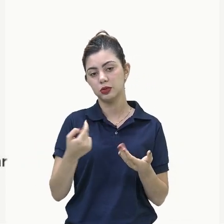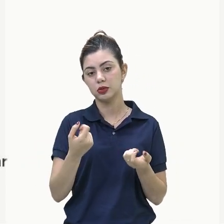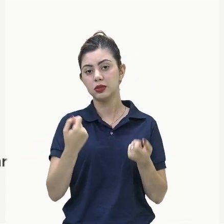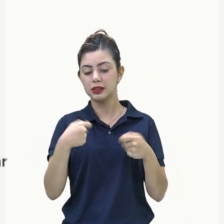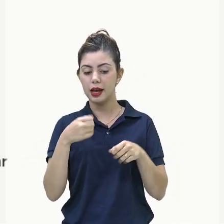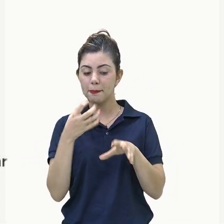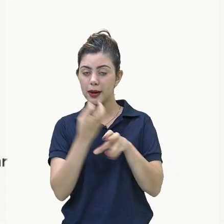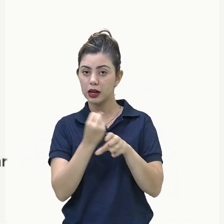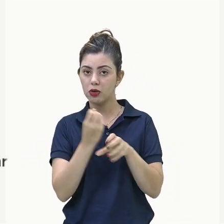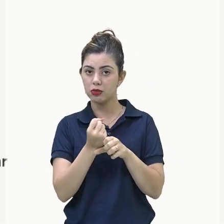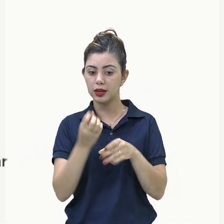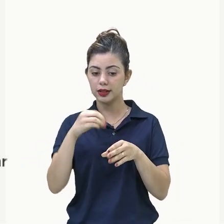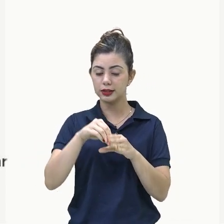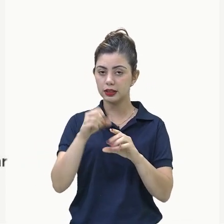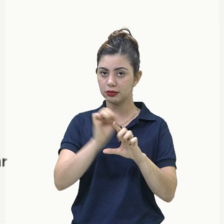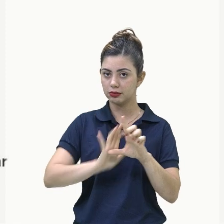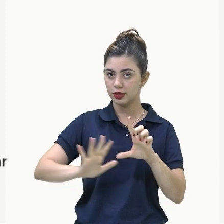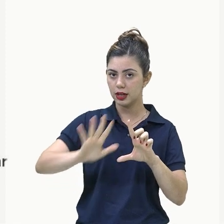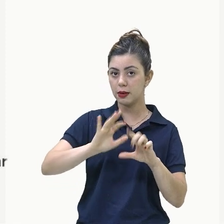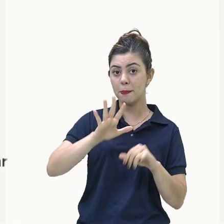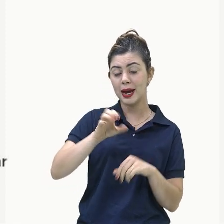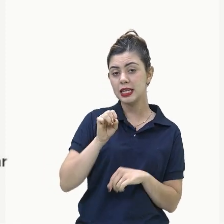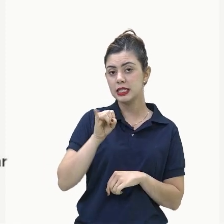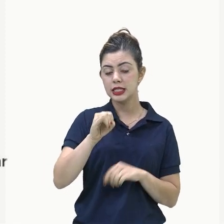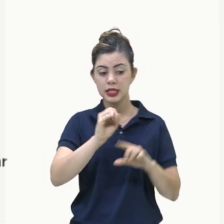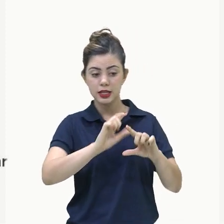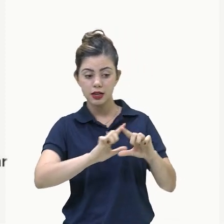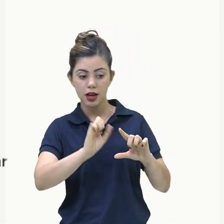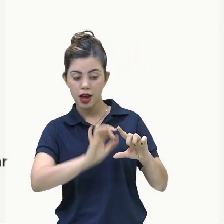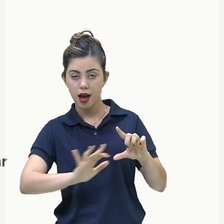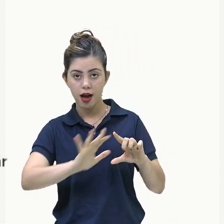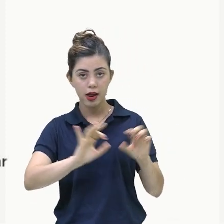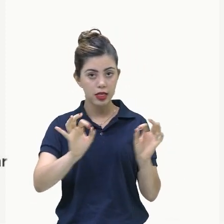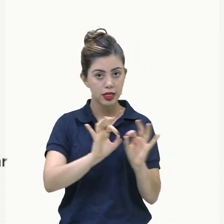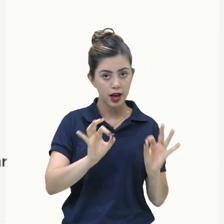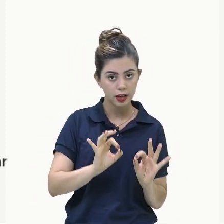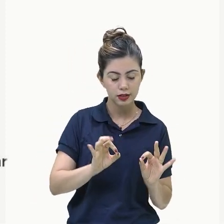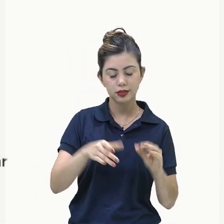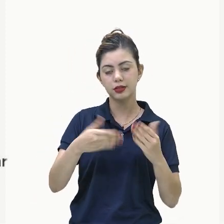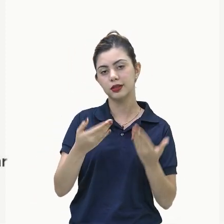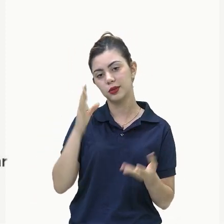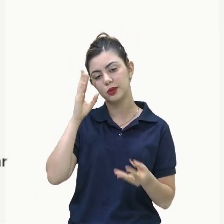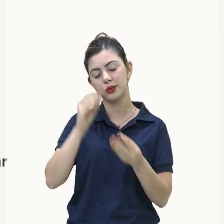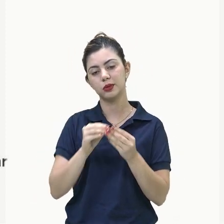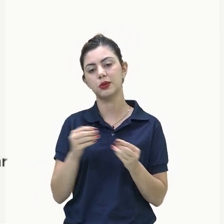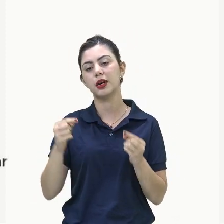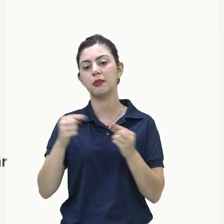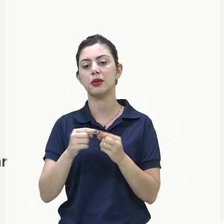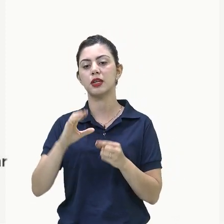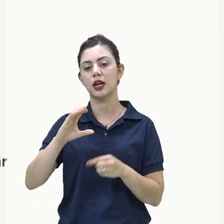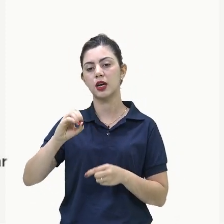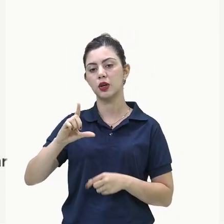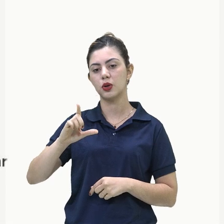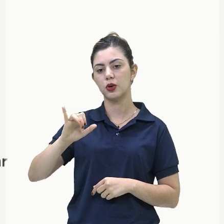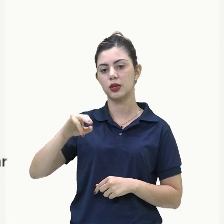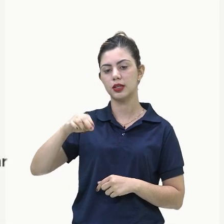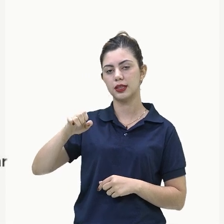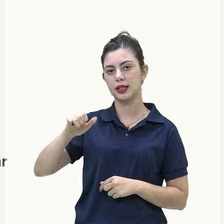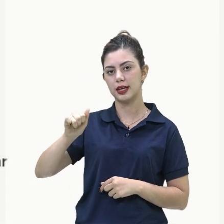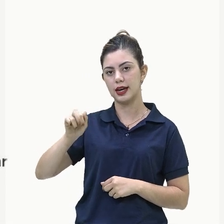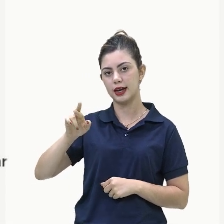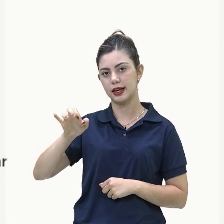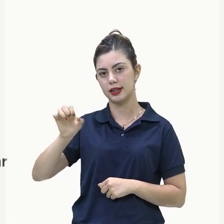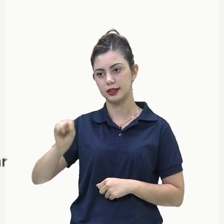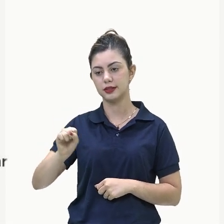área. Se não formar essa área, significa então que eles são colineares, tá bom? Essa é